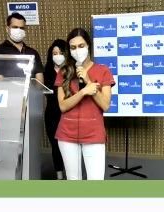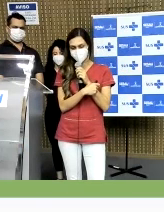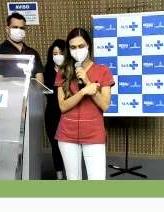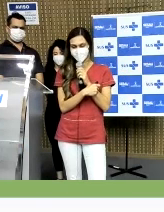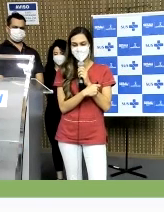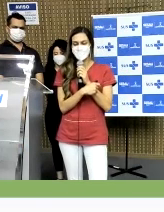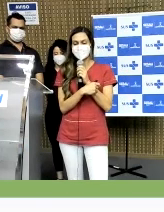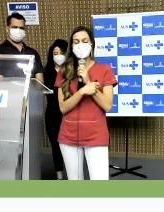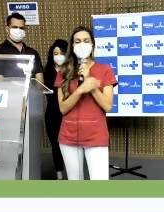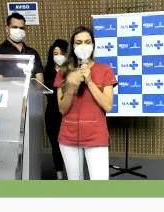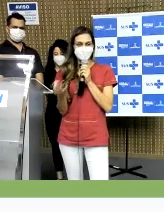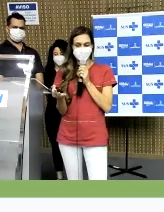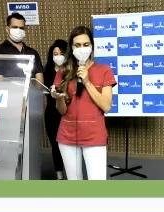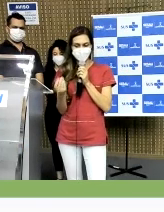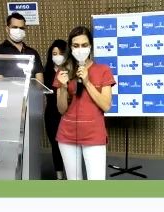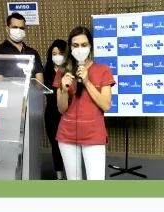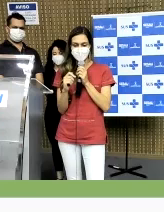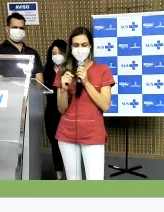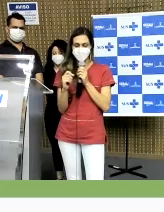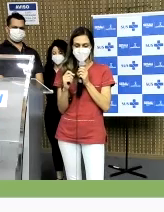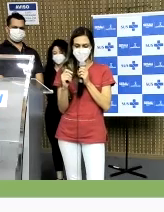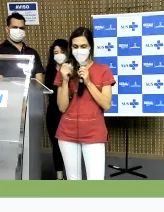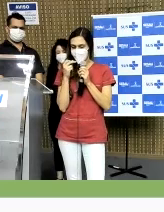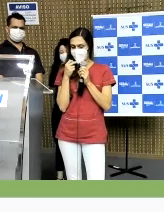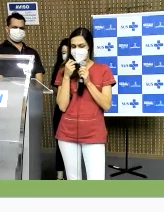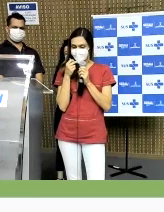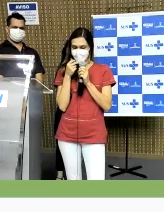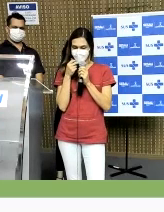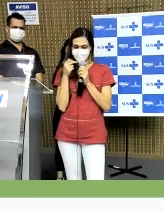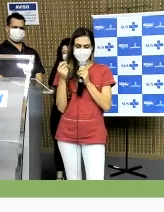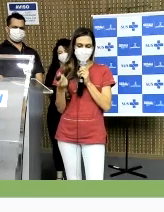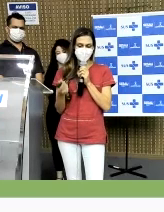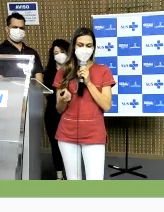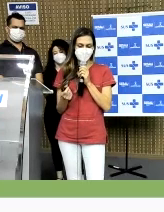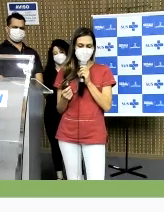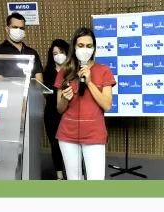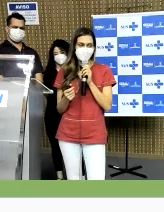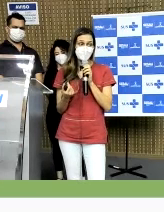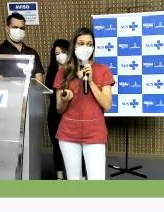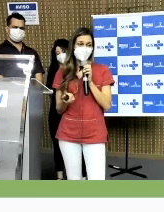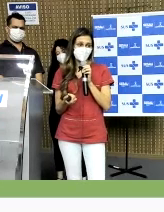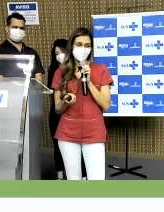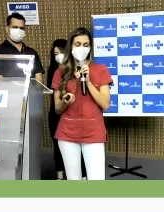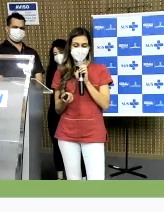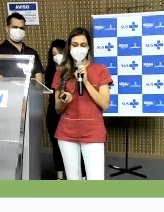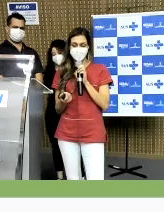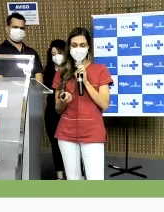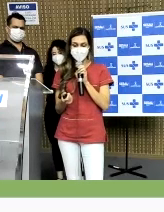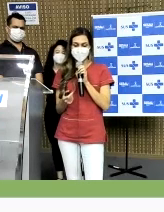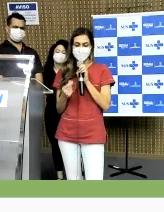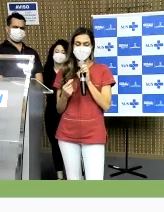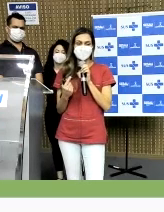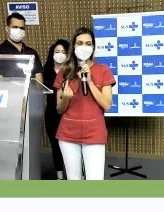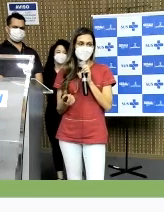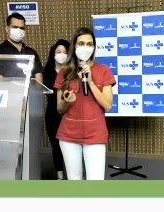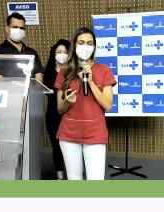conversar. Mas sobre a nossa avaliação do pé diabético, né? A estratégia, ofertar consulta de enfermagem e a busca ativa dos agentes.